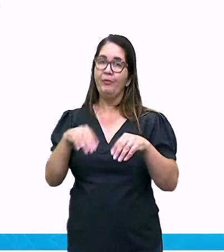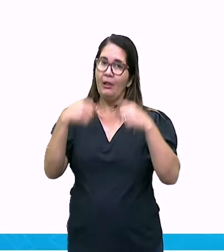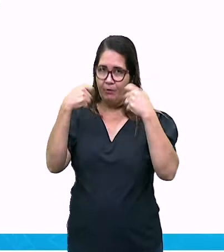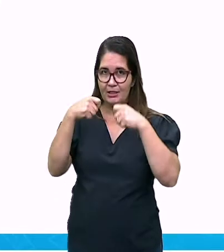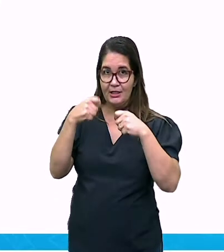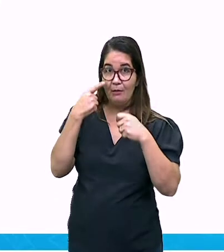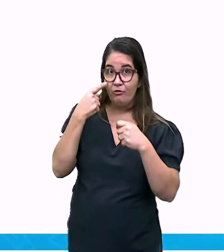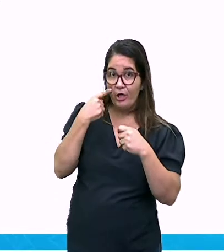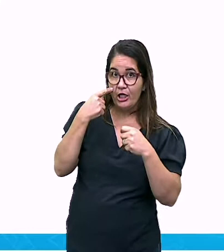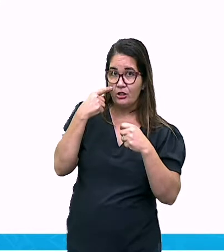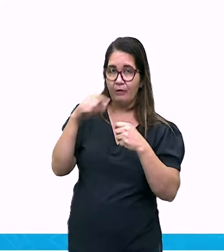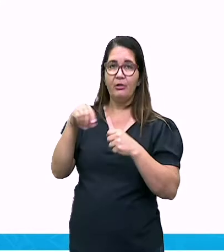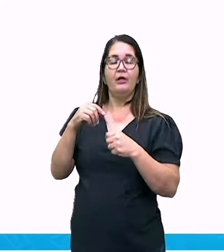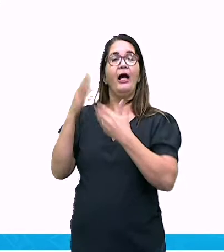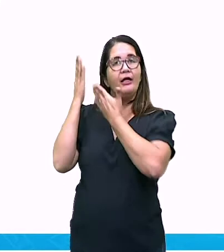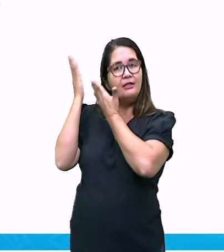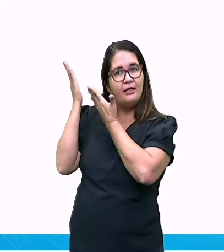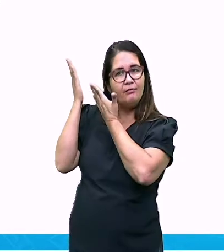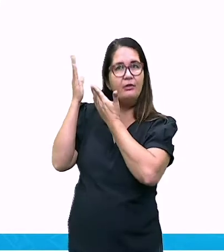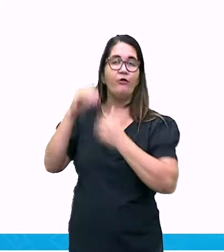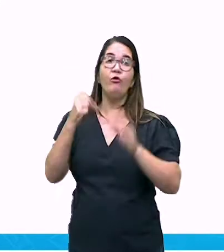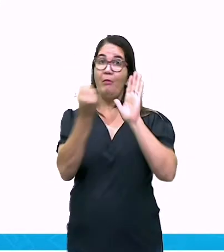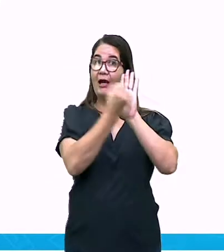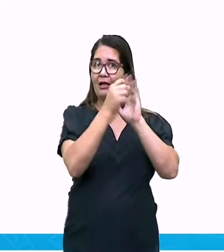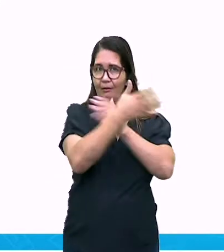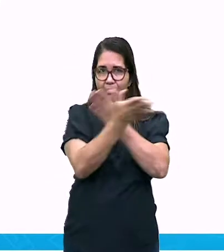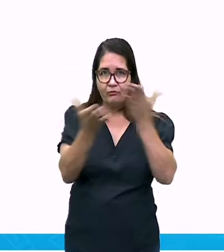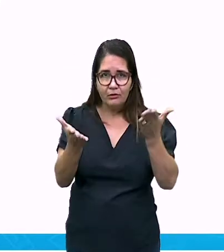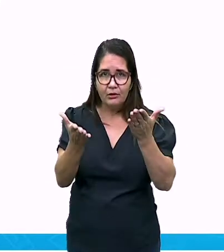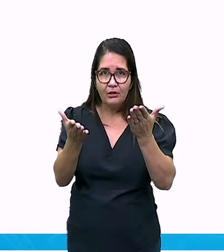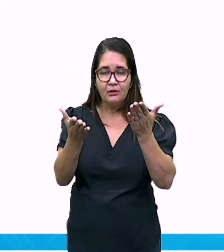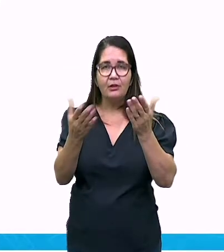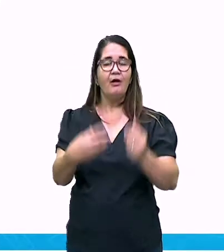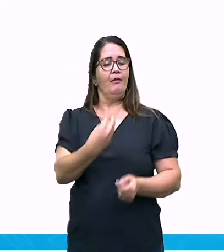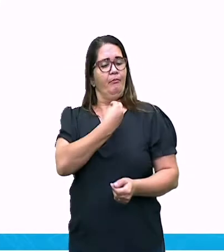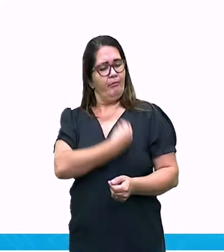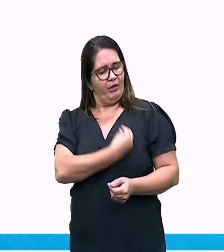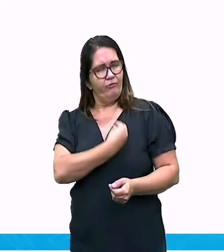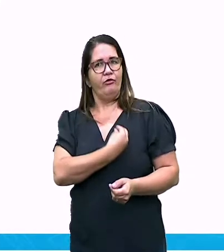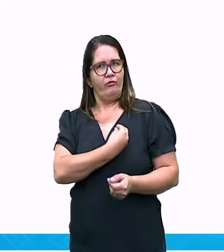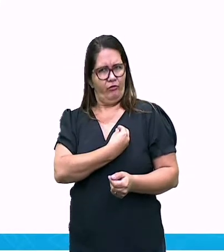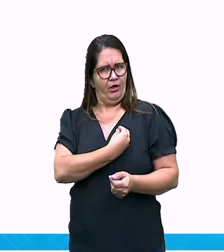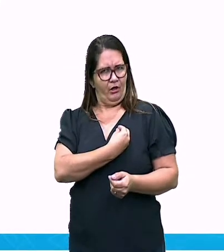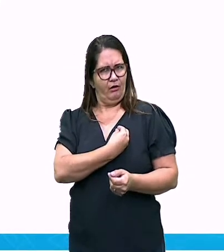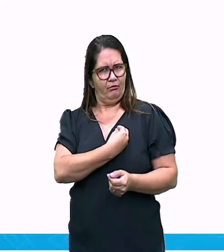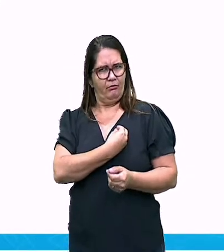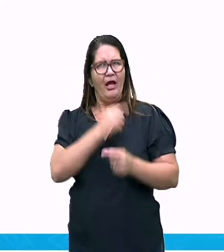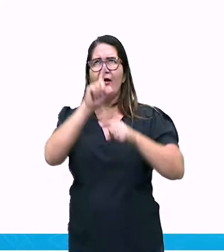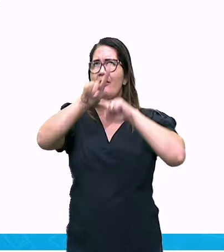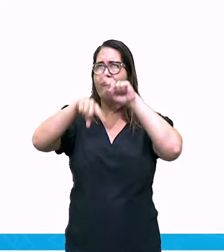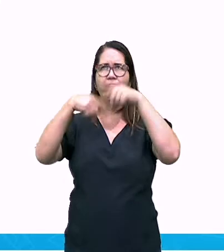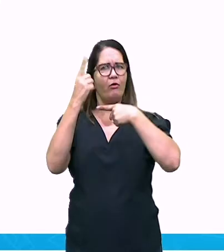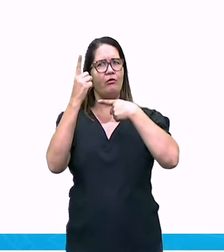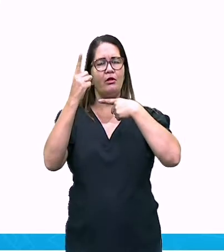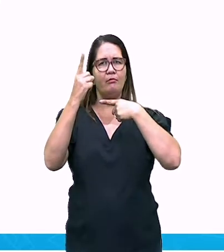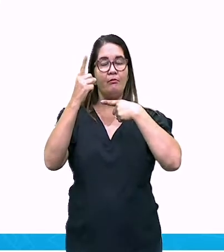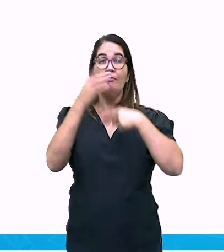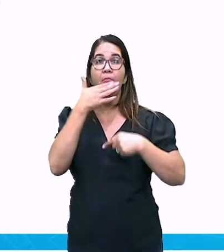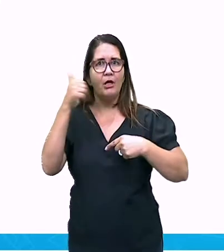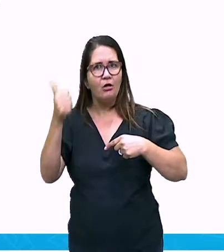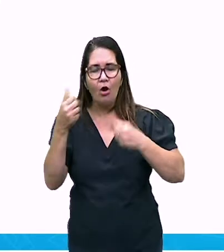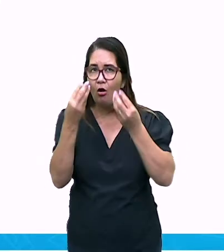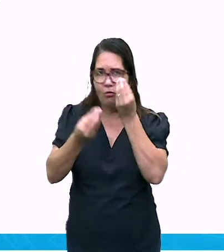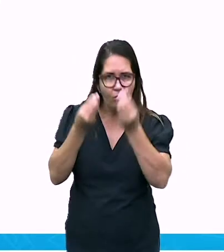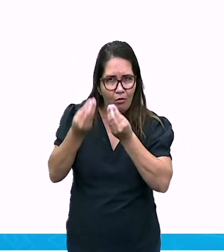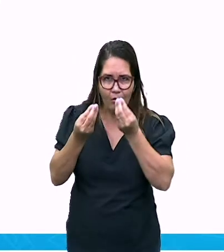aqui para vocês, o mais importante para a sobrevivência, o que a gente precisa para a sobrevivência de todos, é olhar